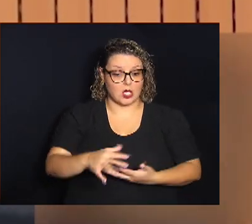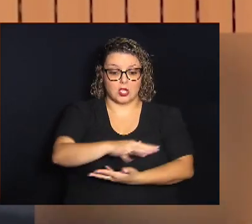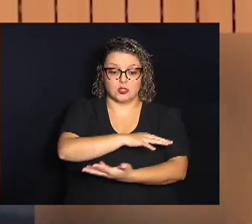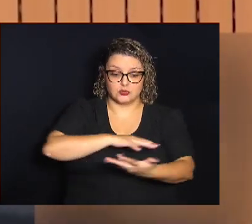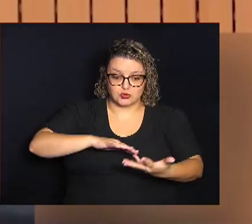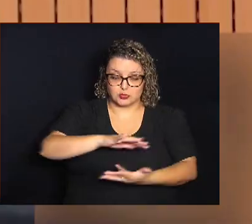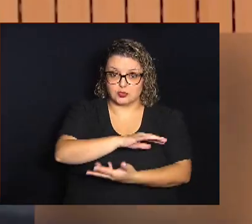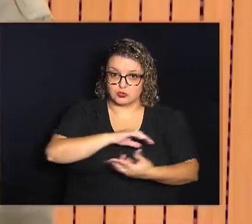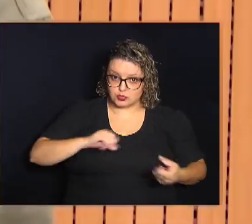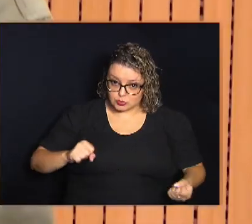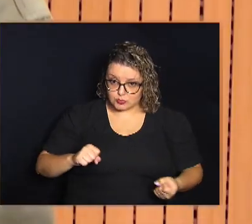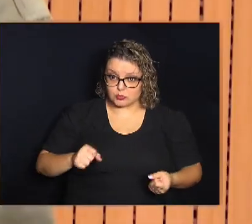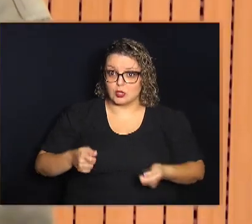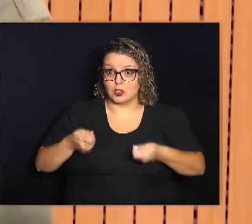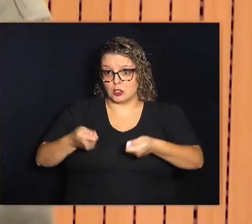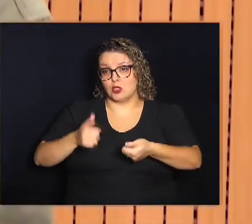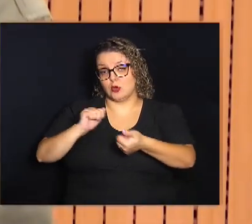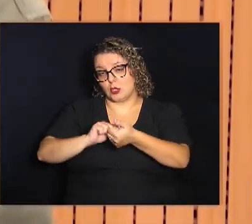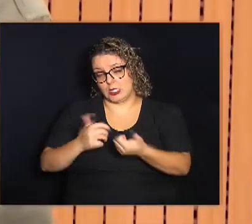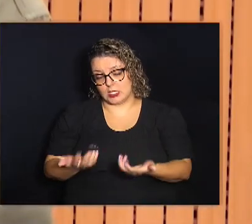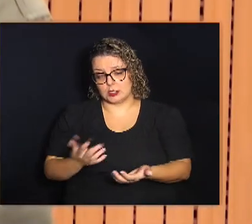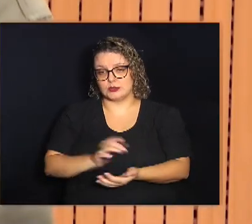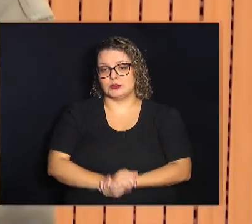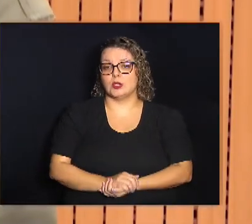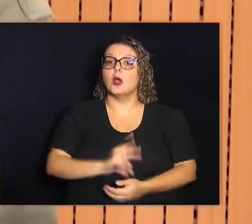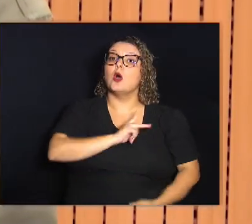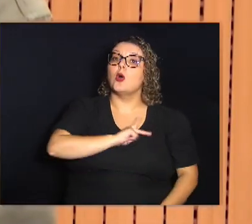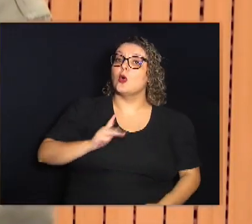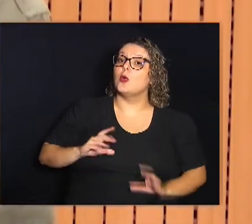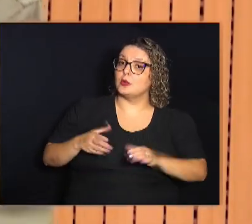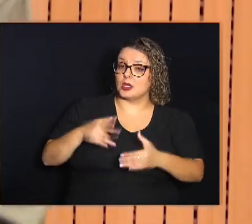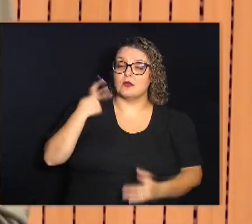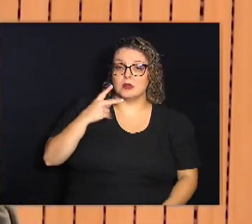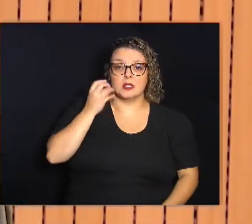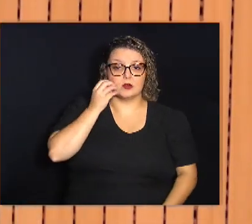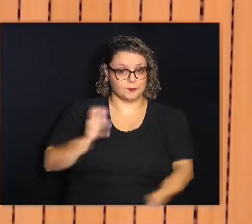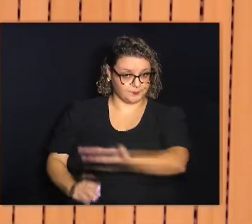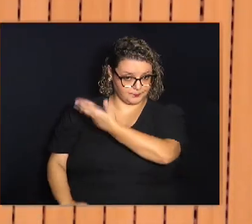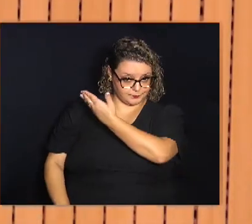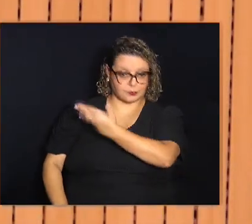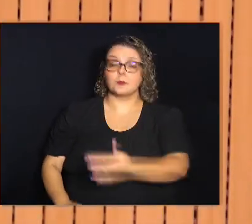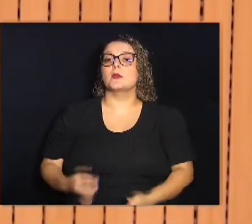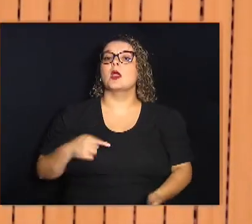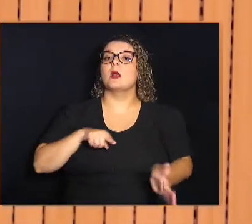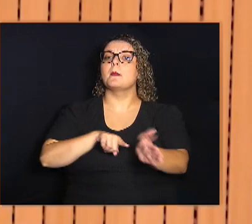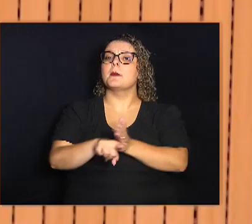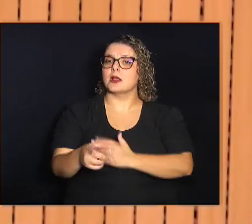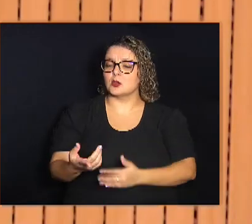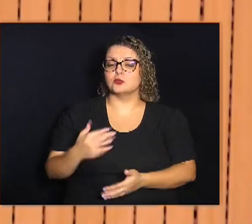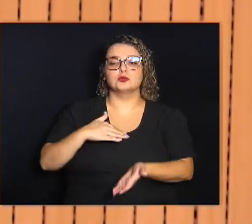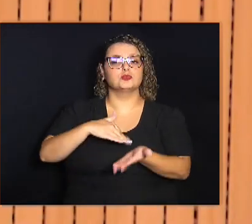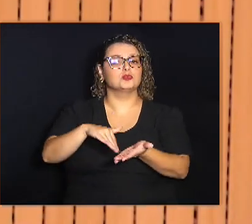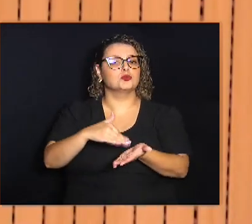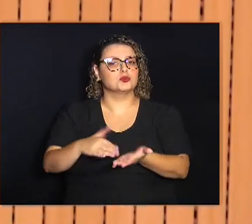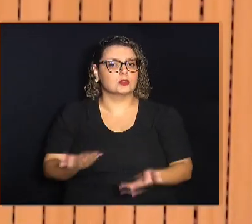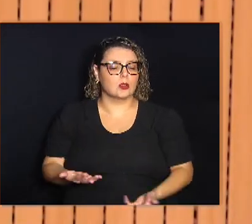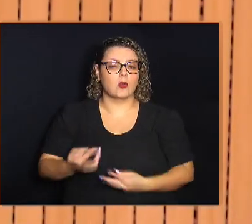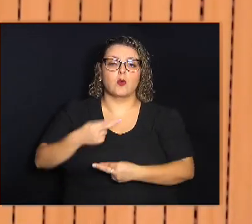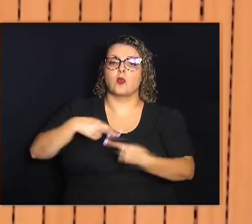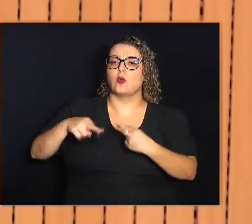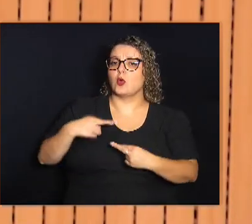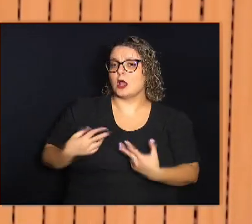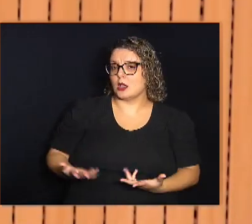sustentável, algo com qualidade. O presidente da comissão, vereador Igor Diego, questionou o secretário em relação